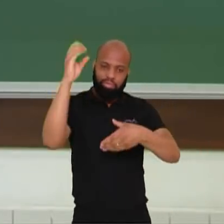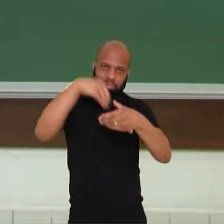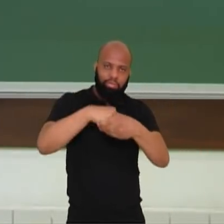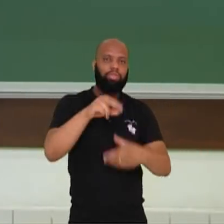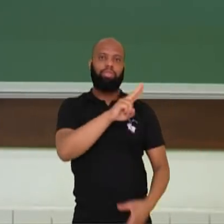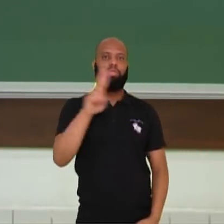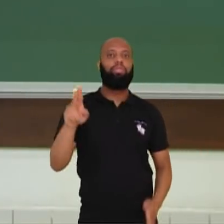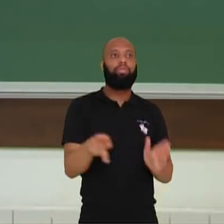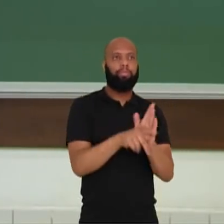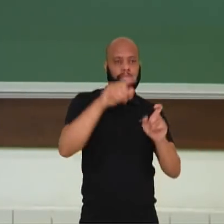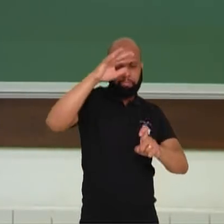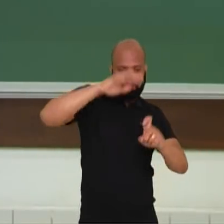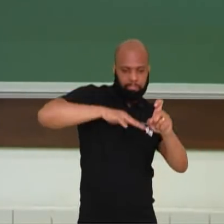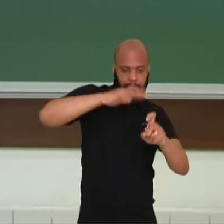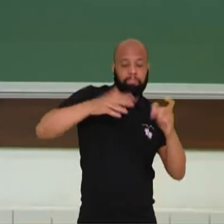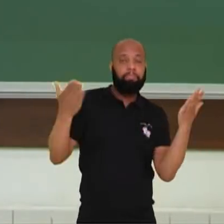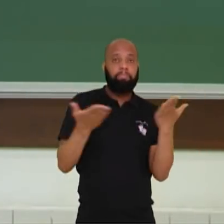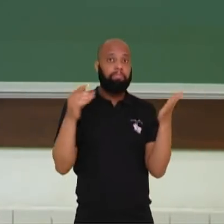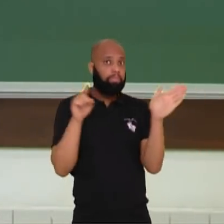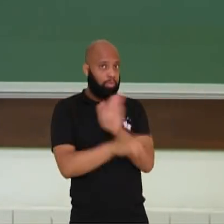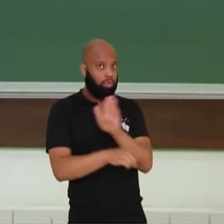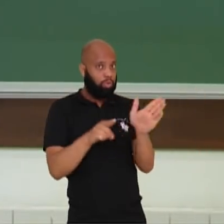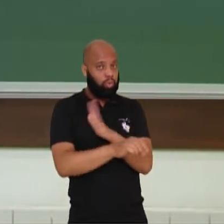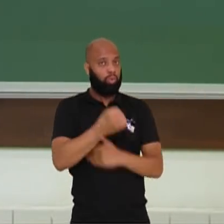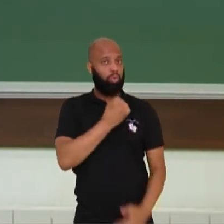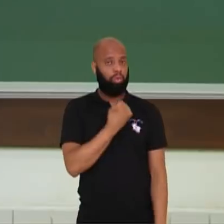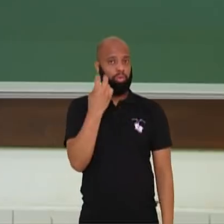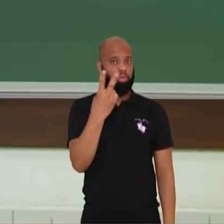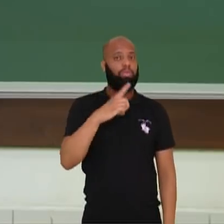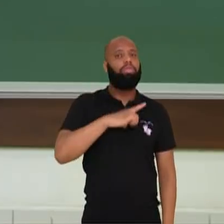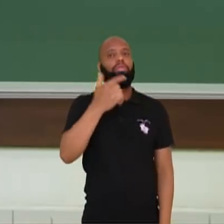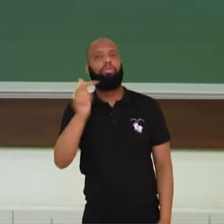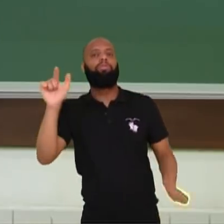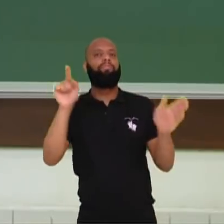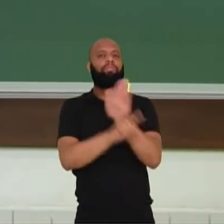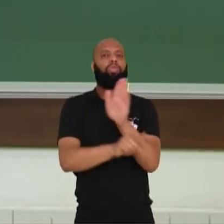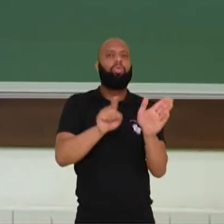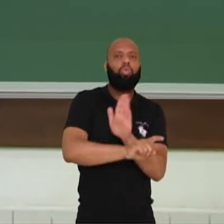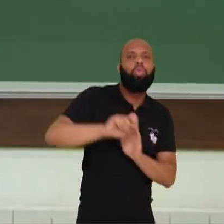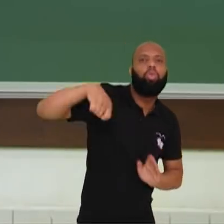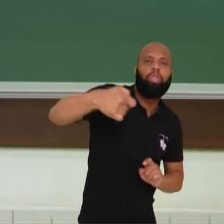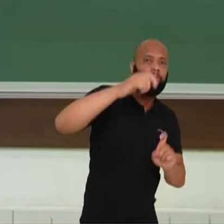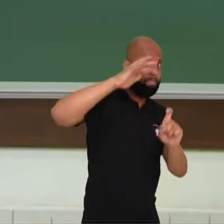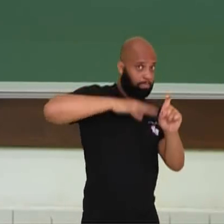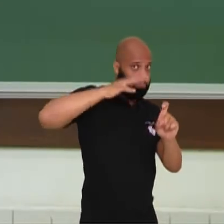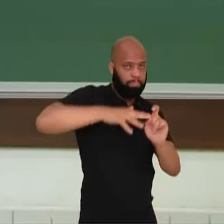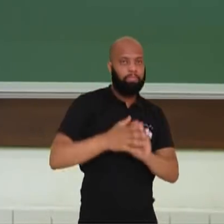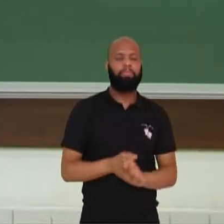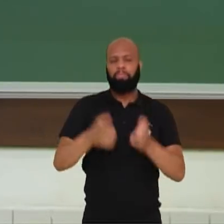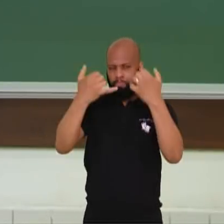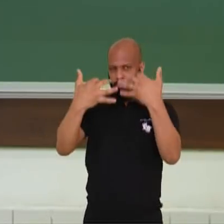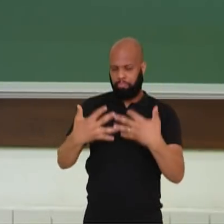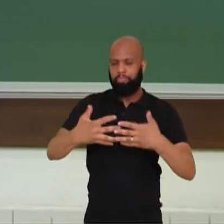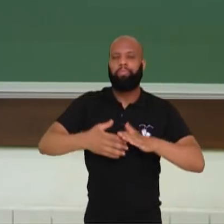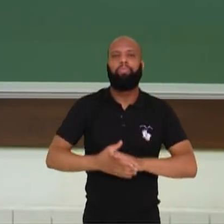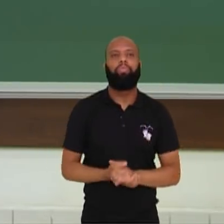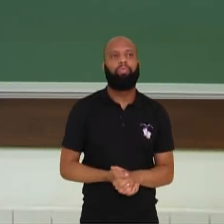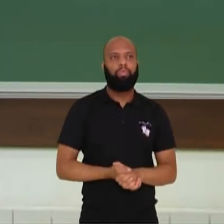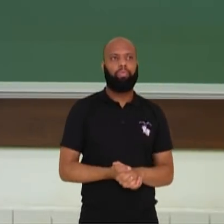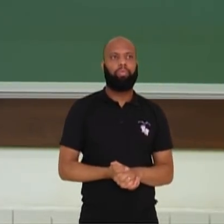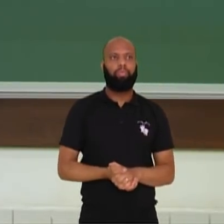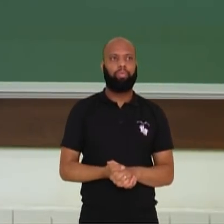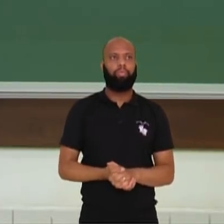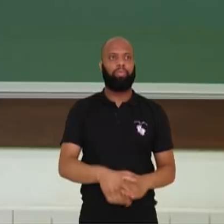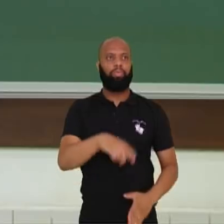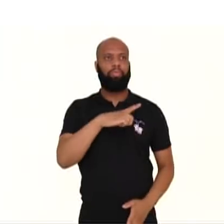na atividade 2, o professor recupera um outro aspecto da mitologia grega. Diz o seguinte, a atividade número